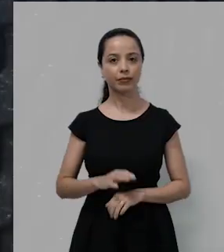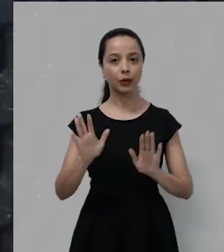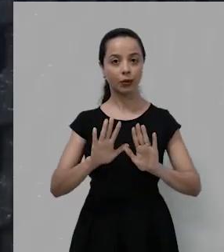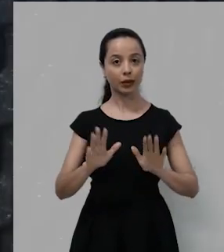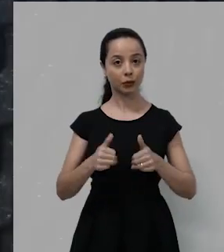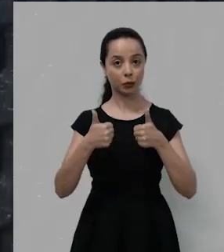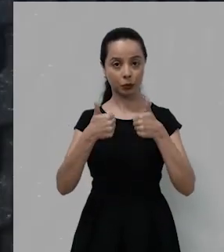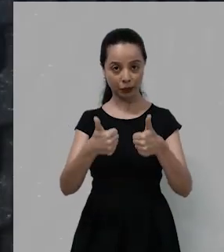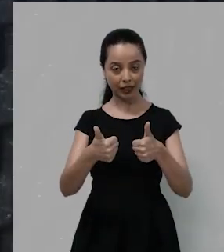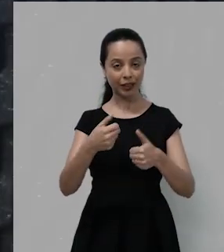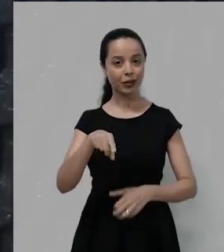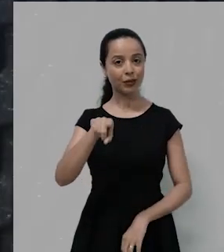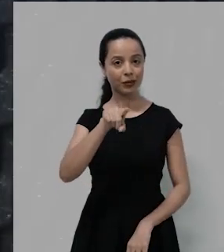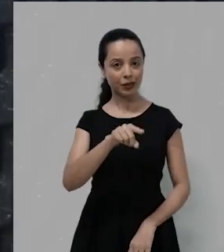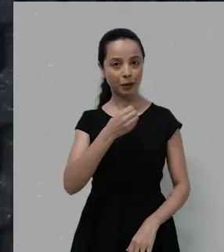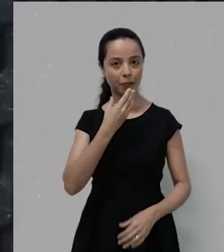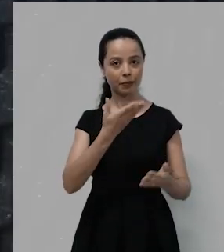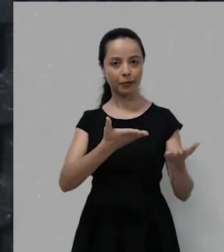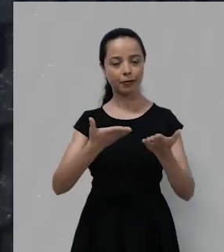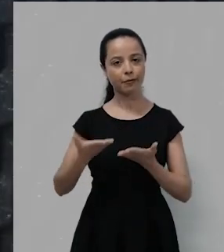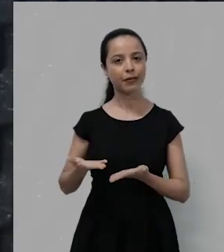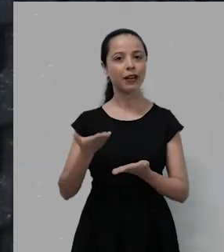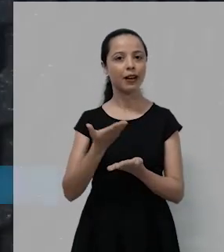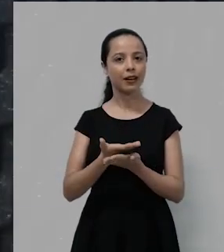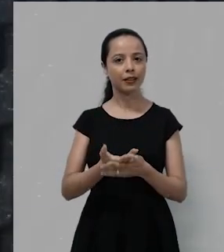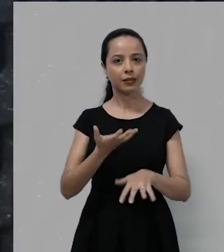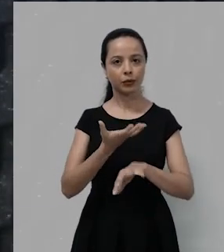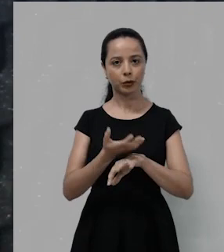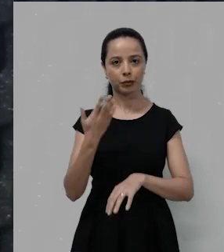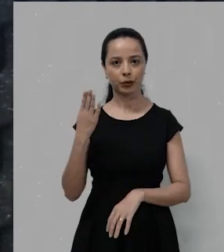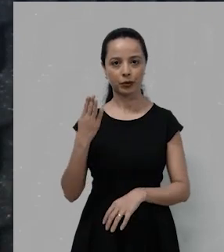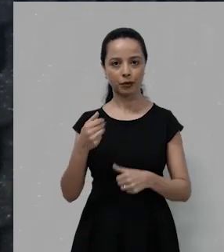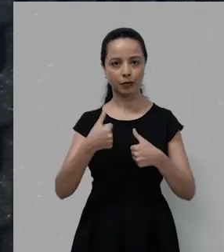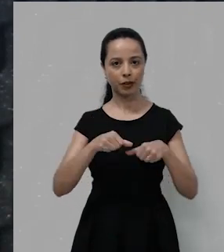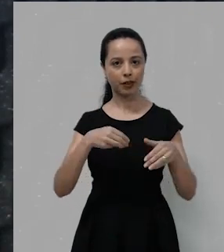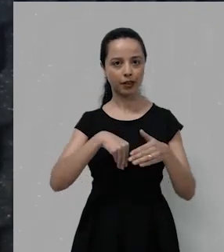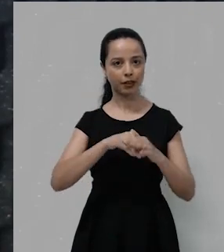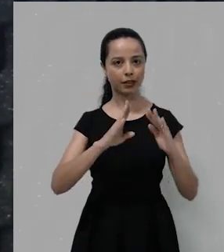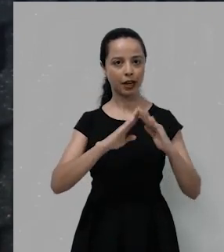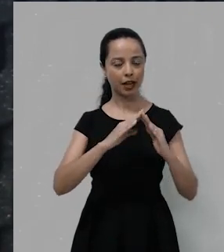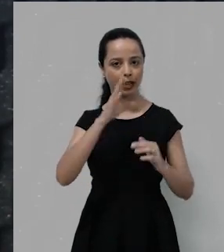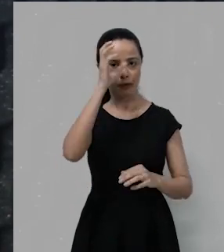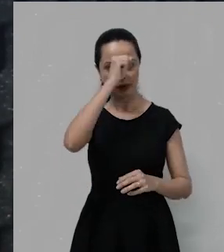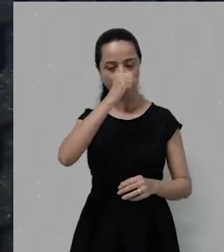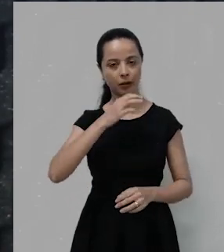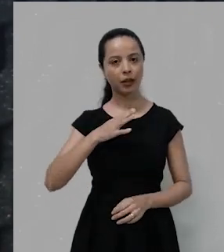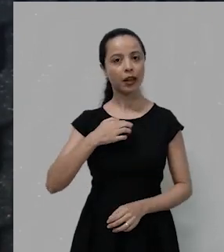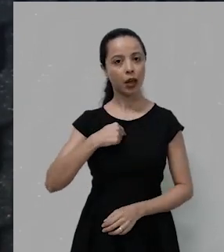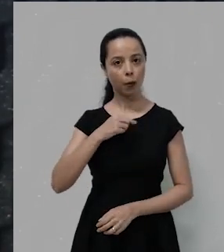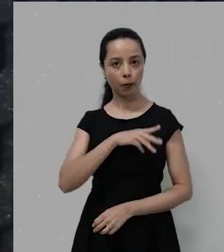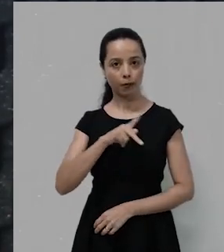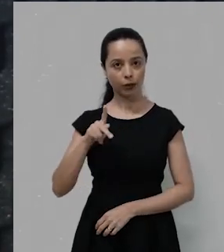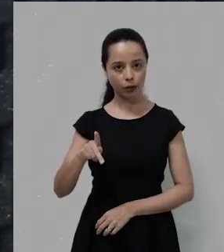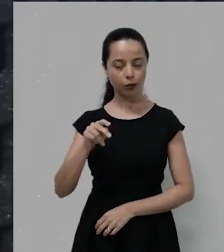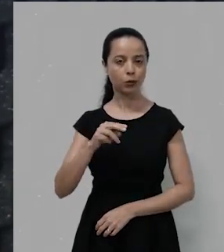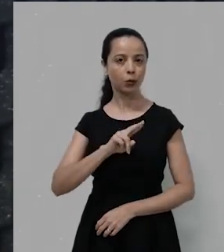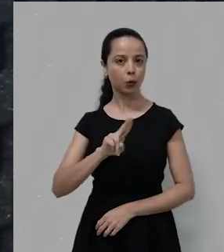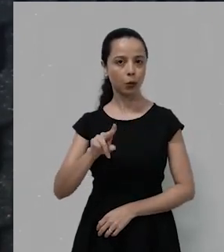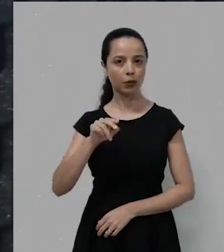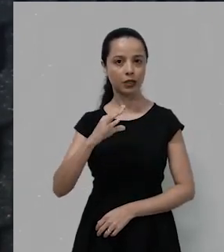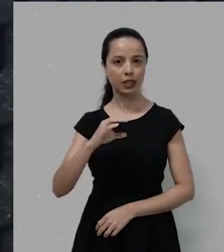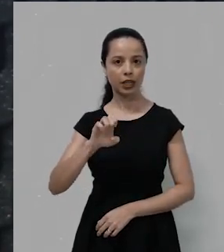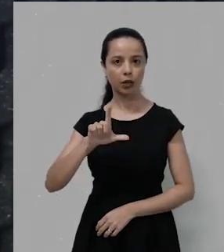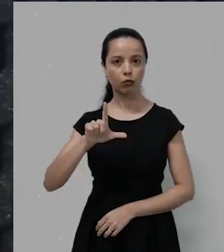Olá pessoal, tudo bem com vocês? Sejam bem-vindos a mais uma aula de Biologia aqui do Fica em Casa Aprendendo. Eu sou o professor Celso Ramos. Nós vamos aqui,